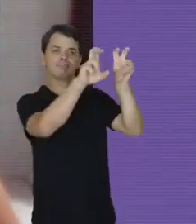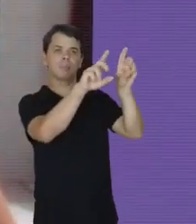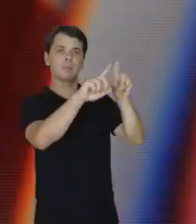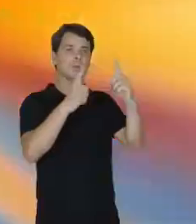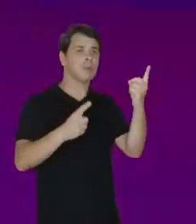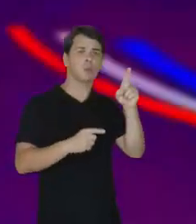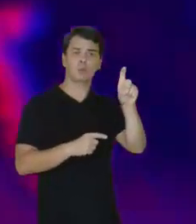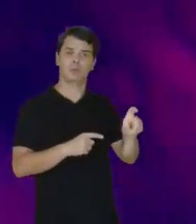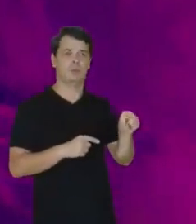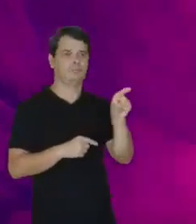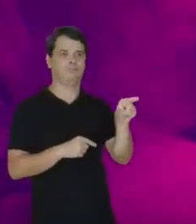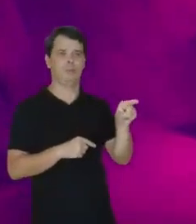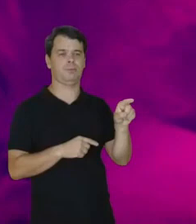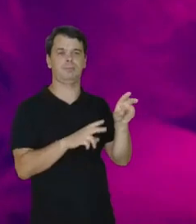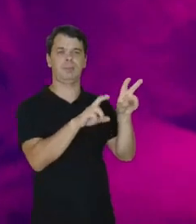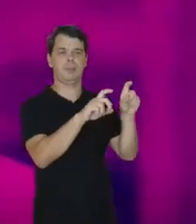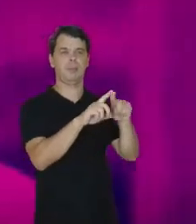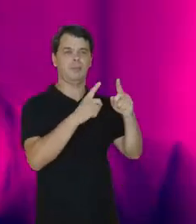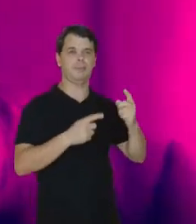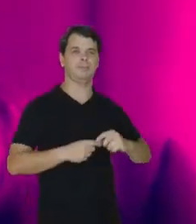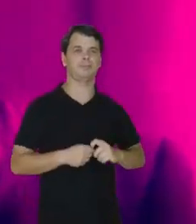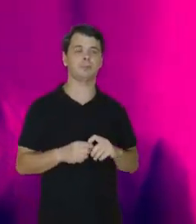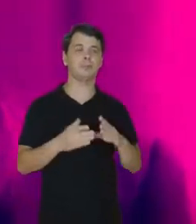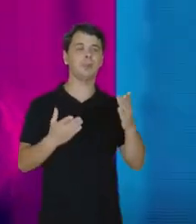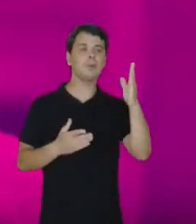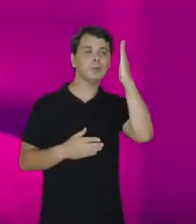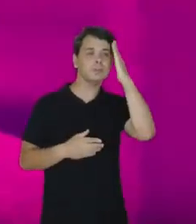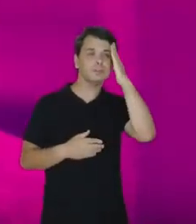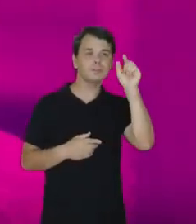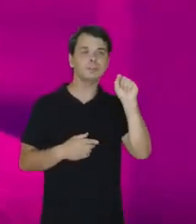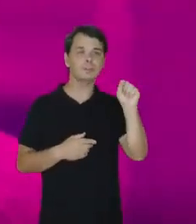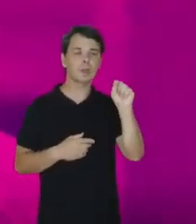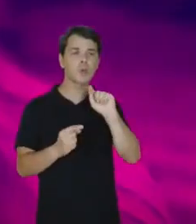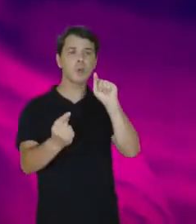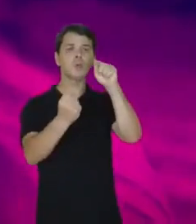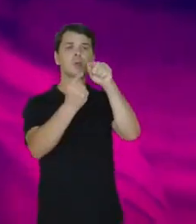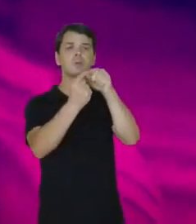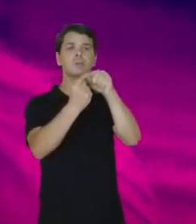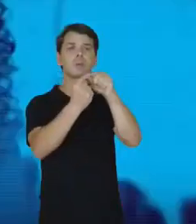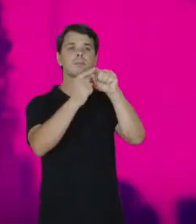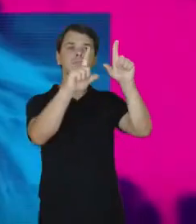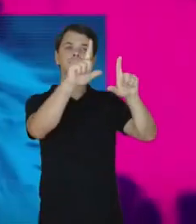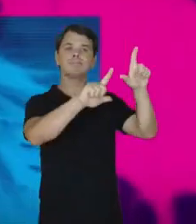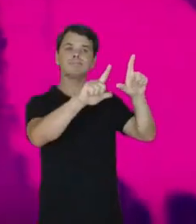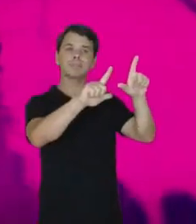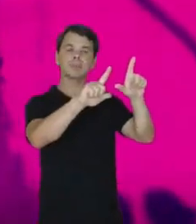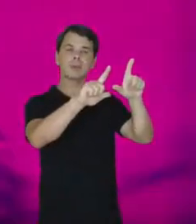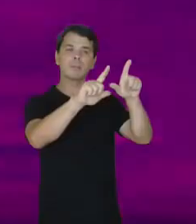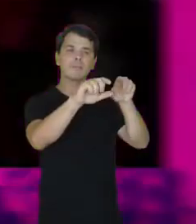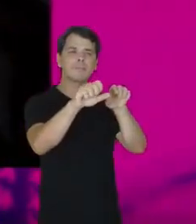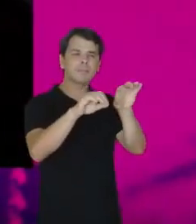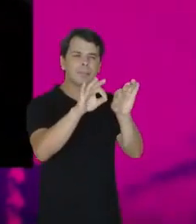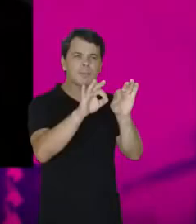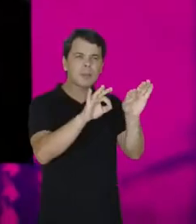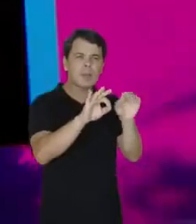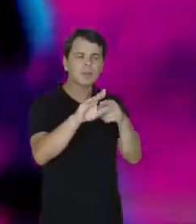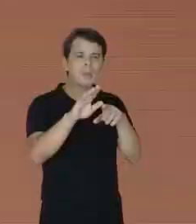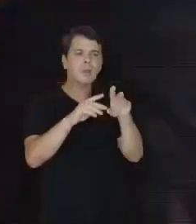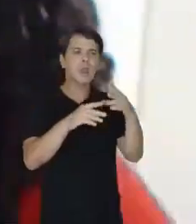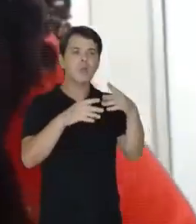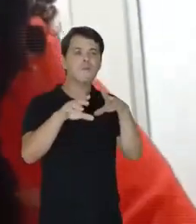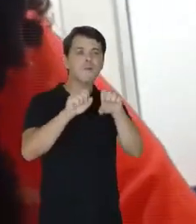Mas não é só isso. Como você já sabe, o objetivo do nosso programa é preparar e formar mulheres para a